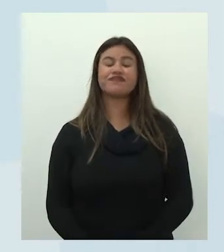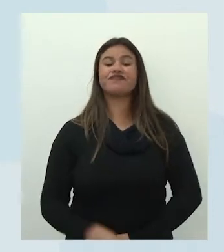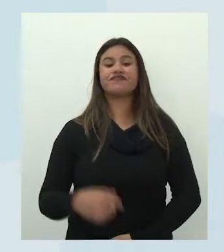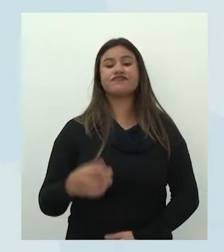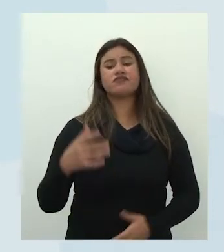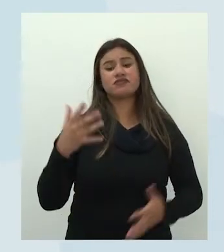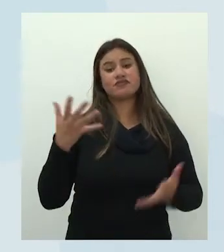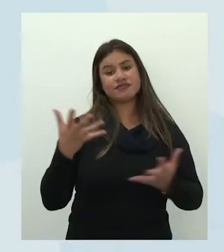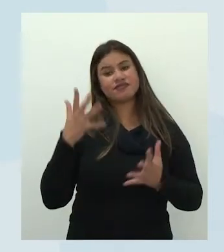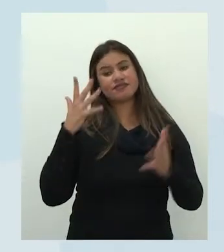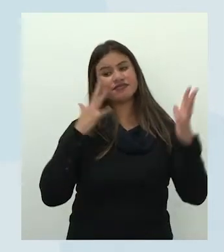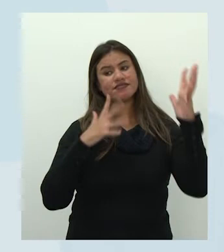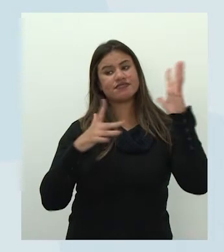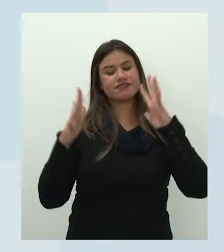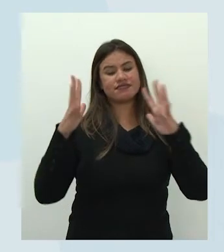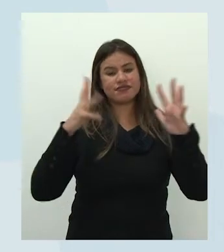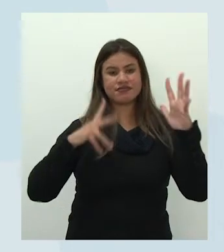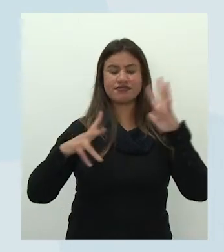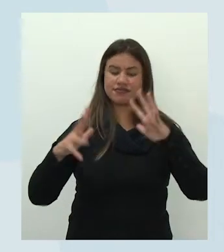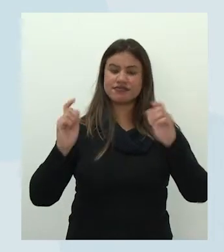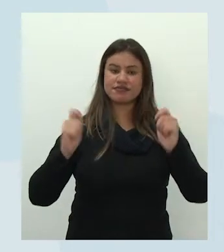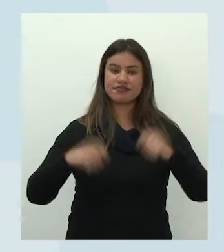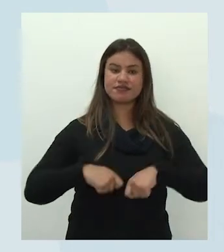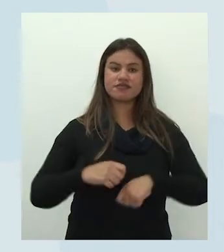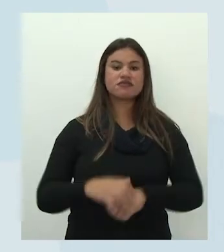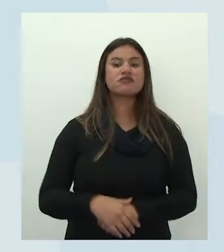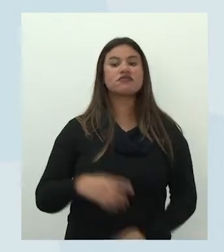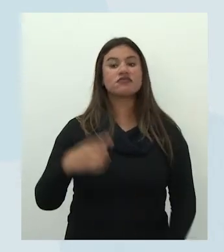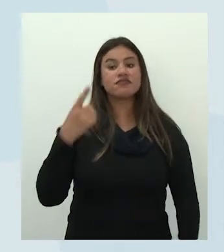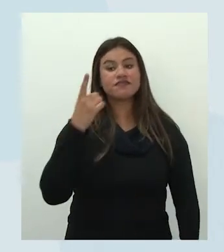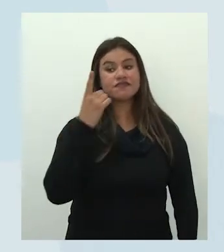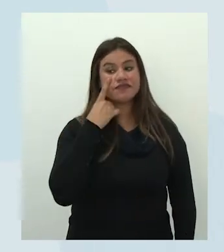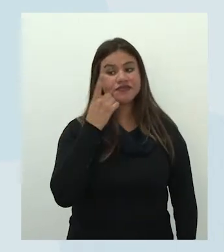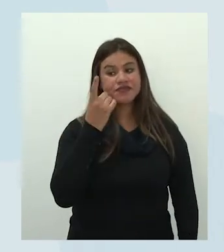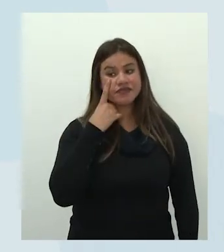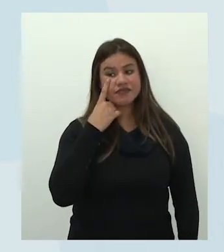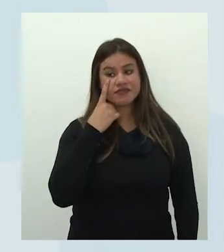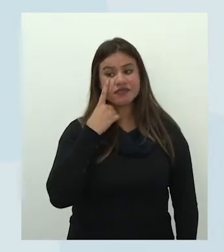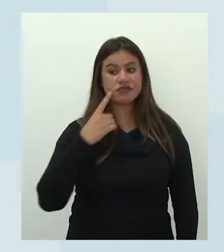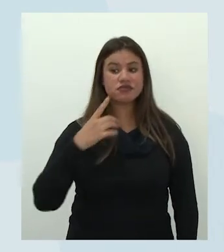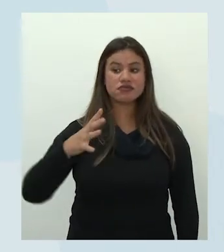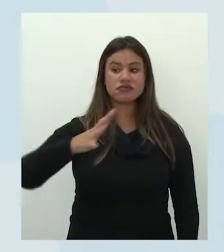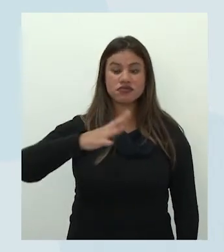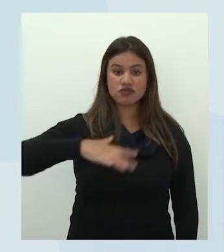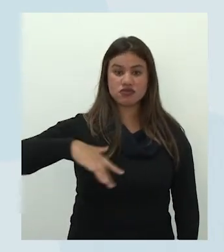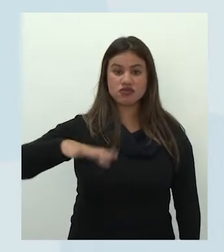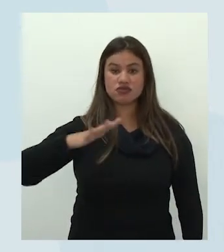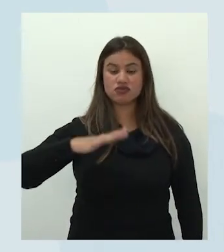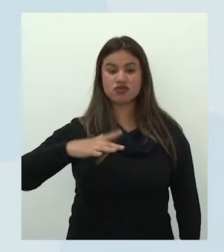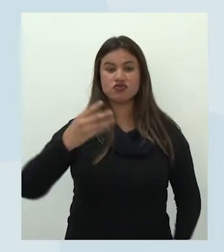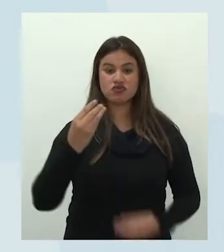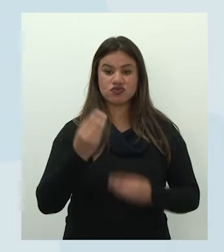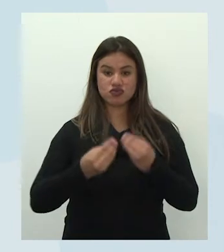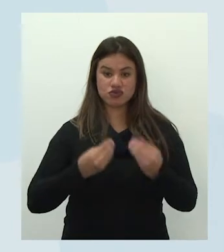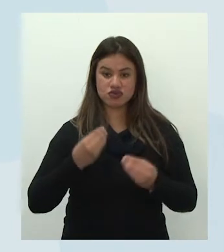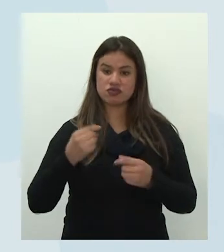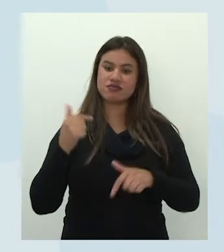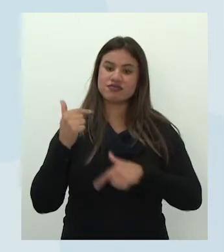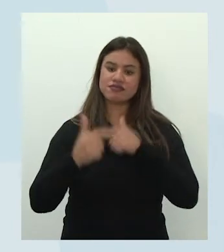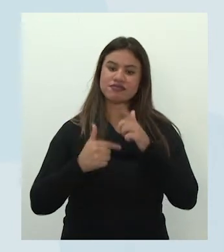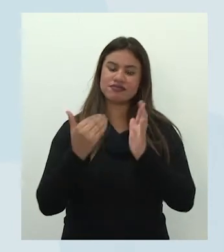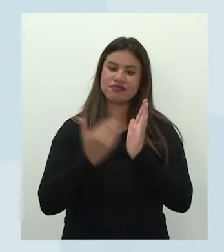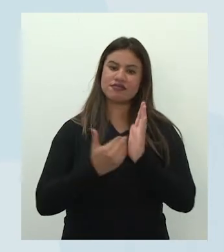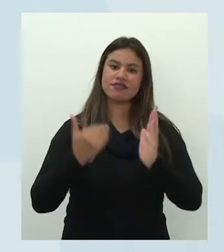algumas reflexões para nós fazermos, né? Vejam, nós todos idosos teremos que trabalhar por mais